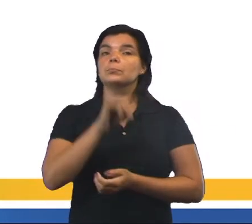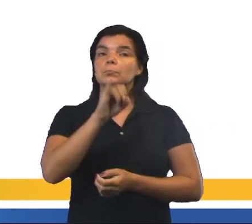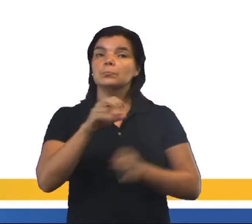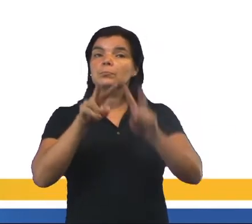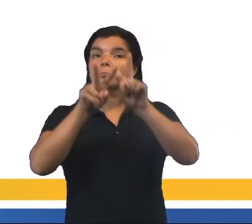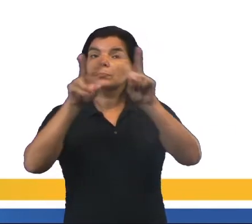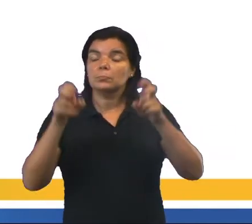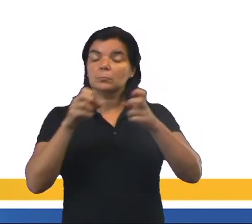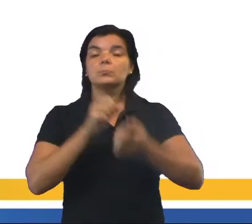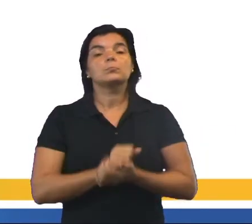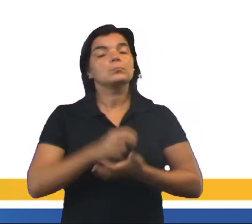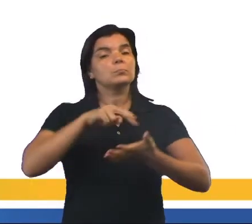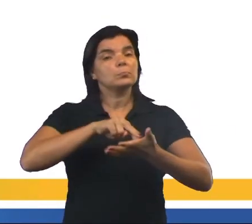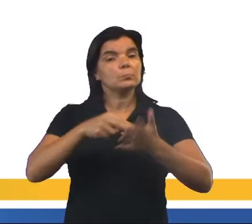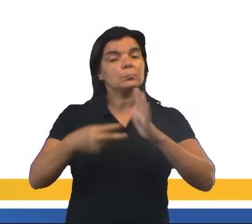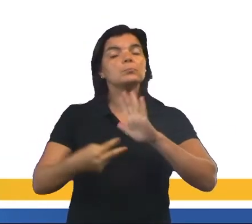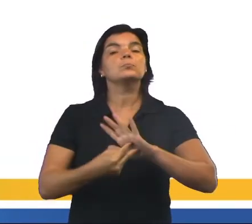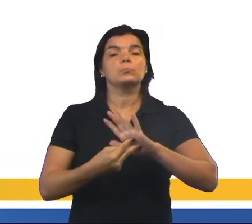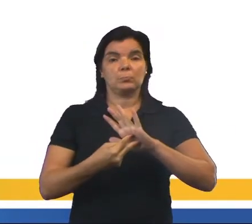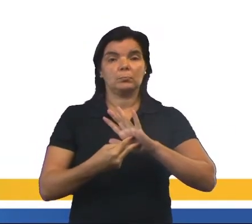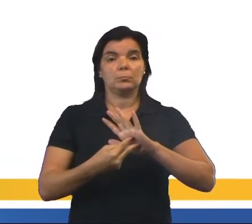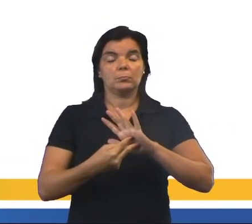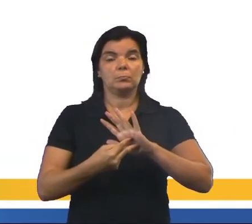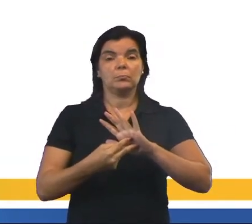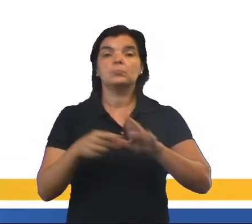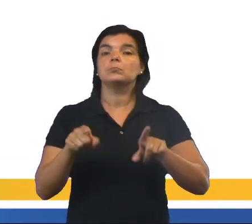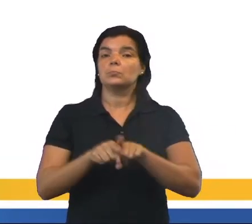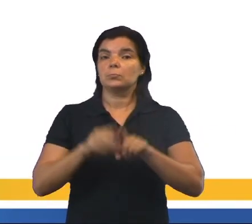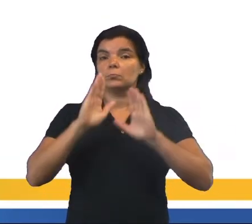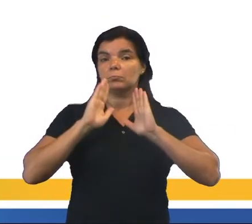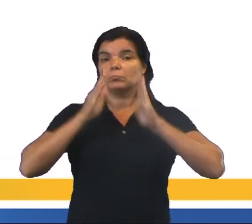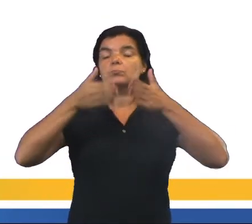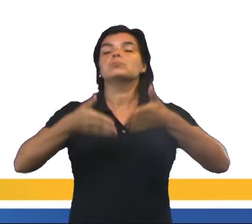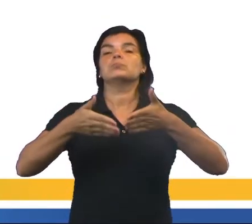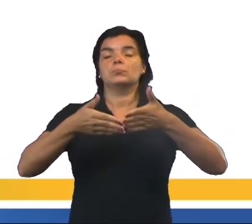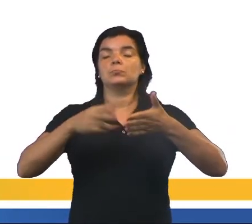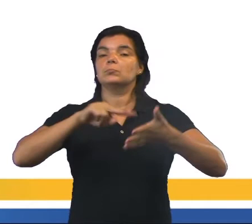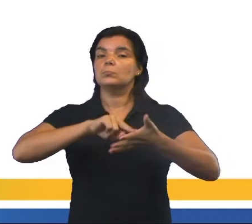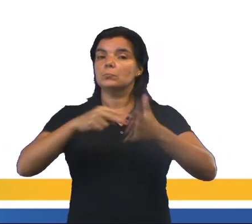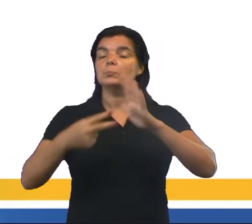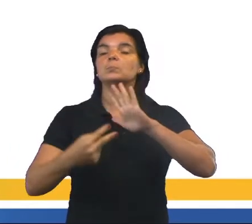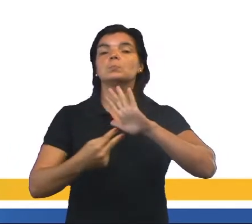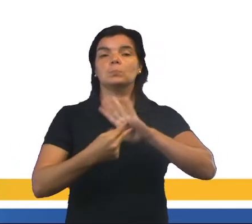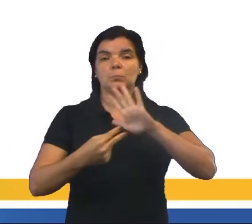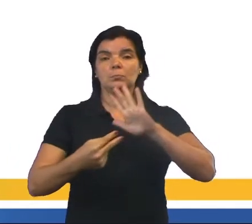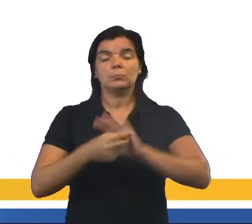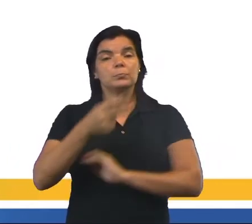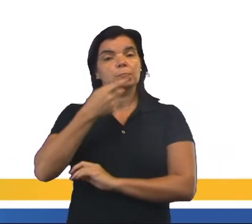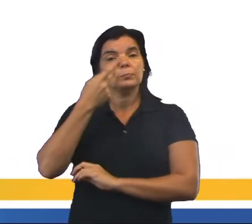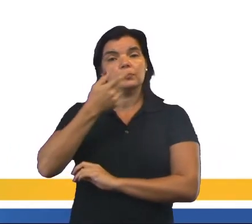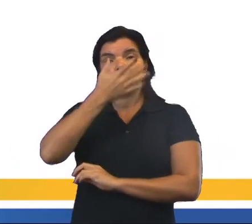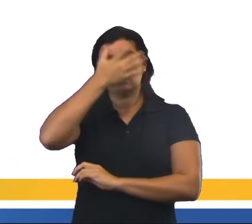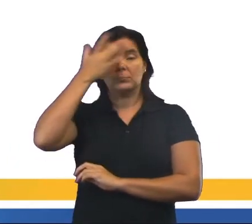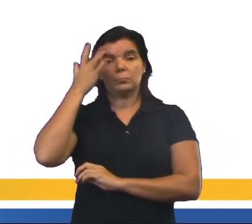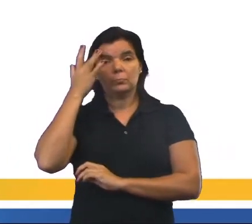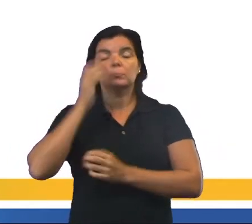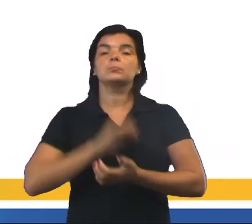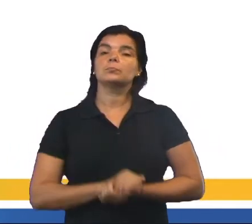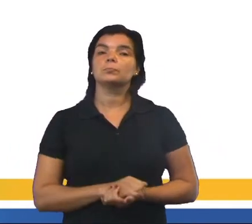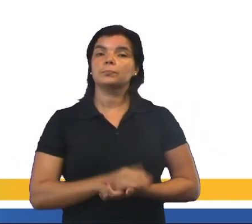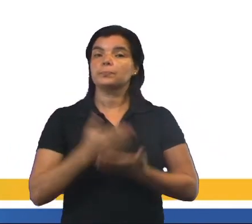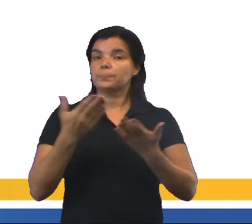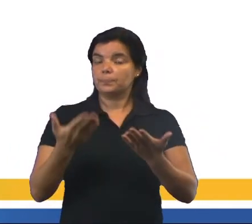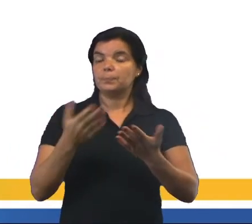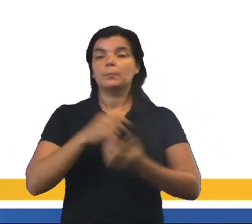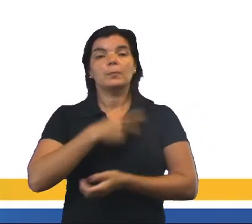está entre aspas, significa que se trata de um discurso direto, significa que se trata da fala de alguém. No